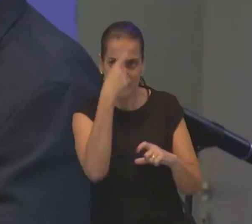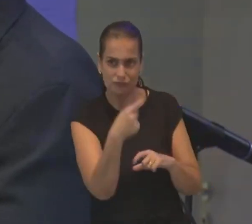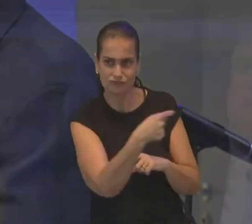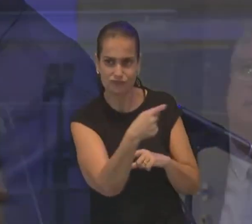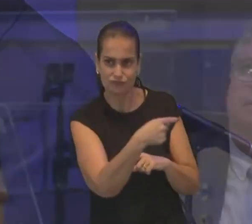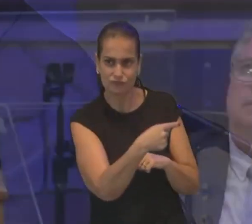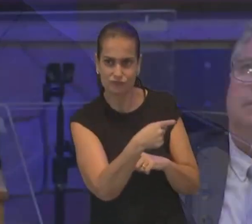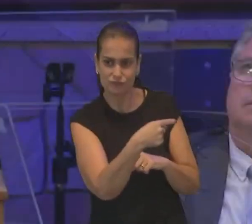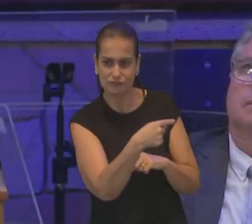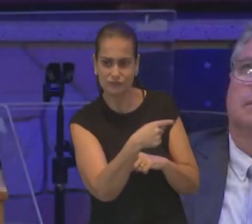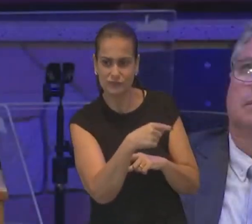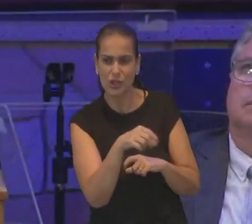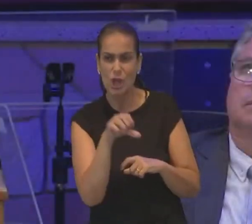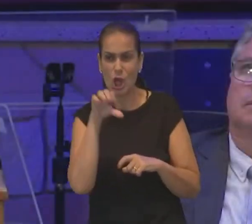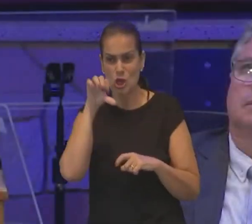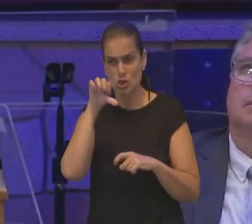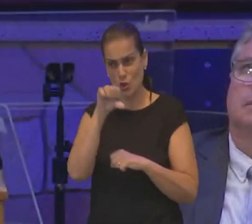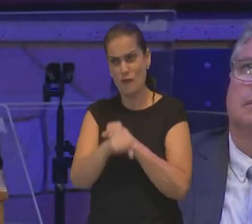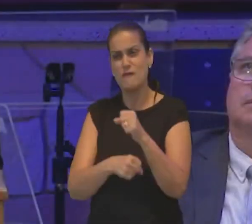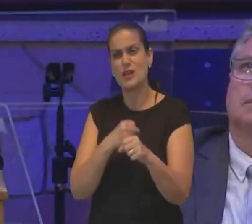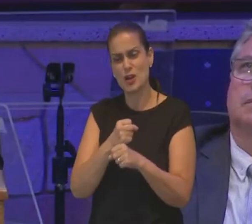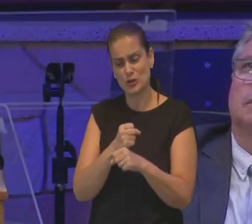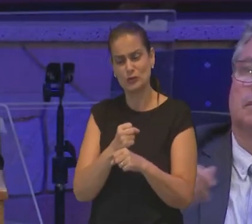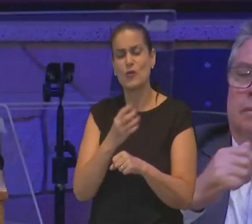eu já conheço há 9 anos.